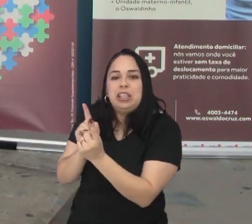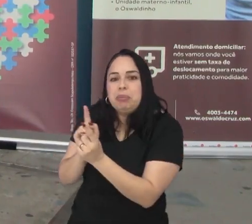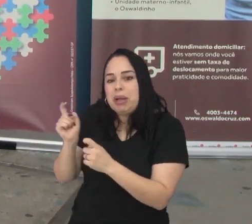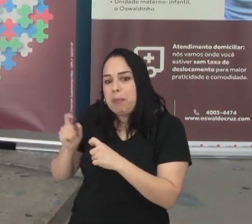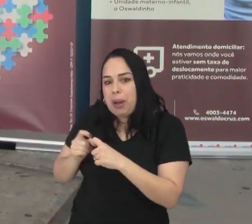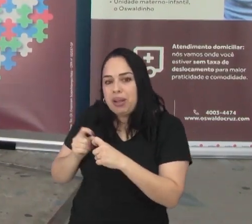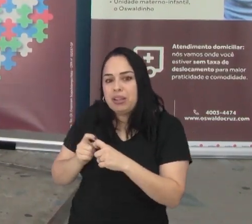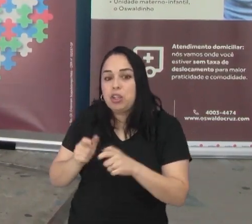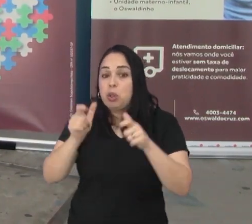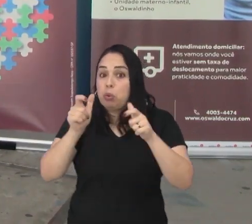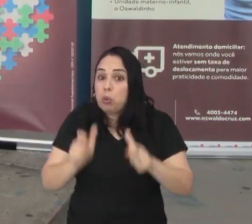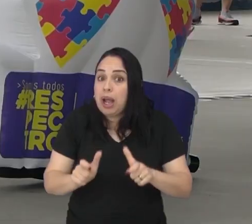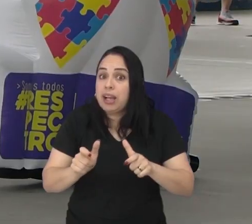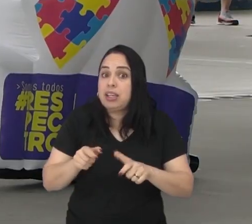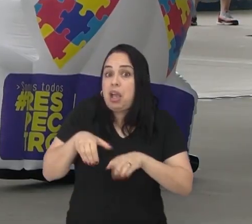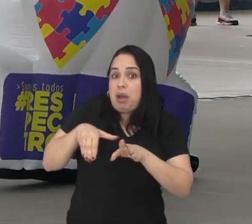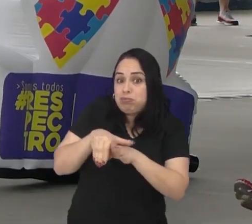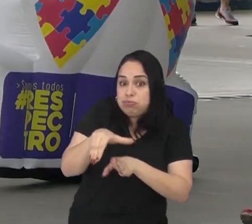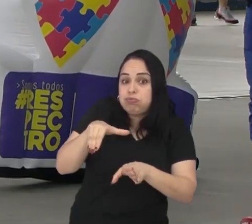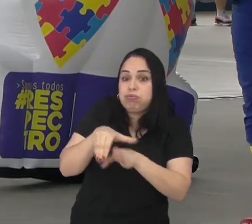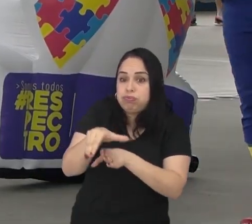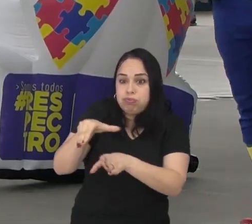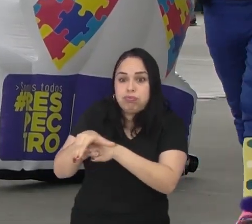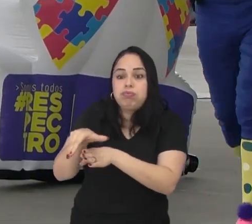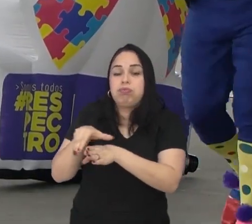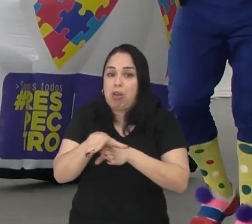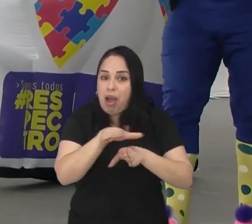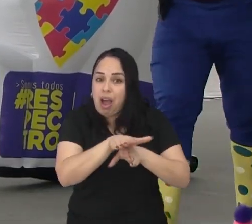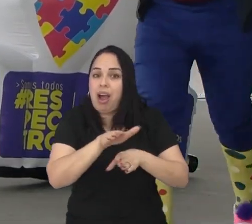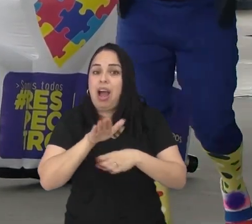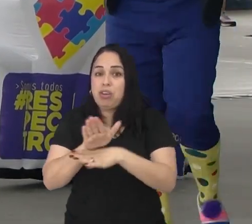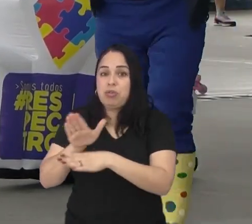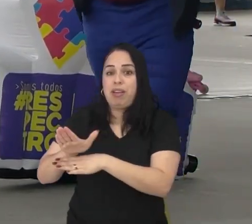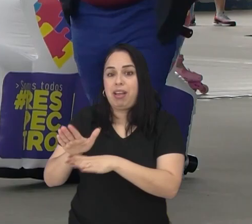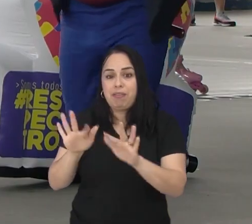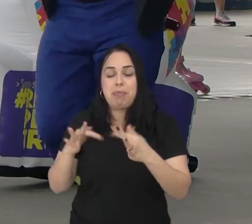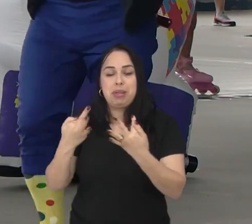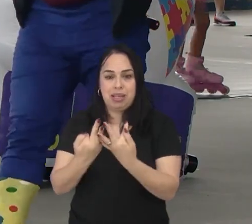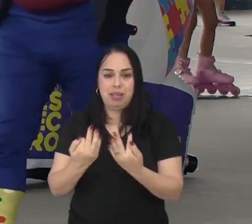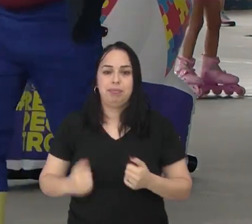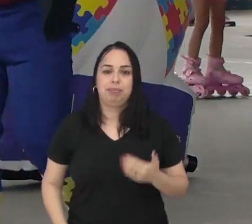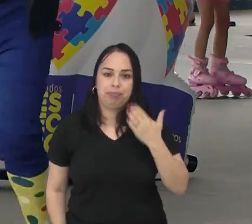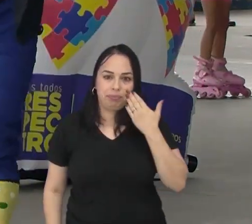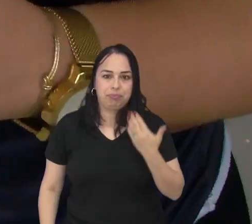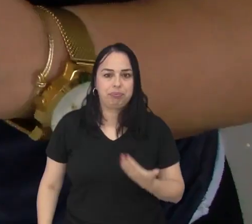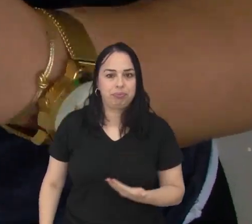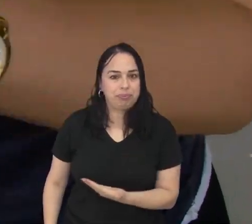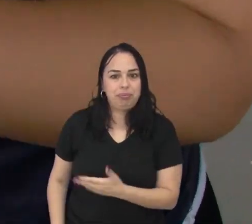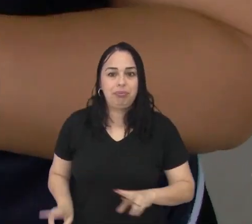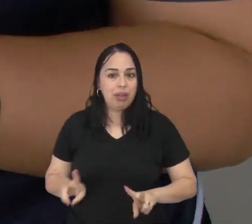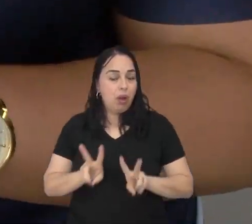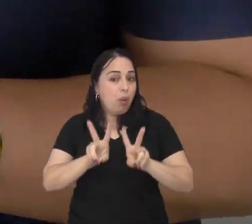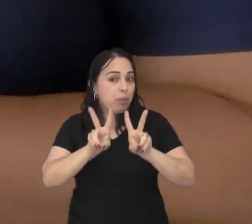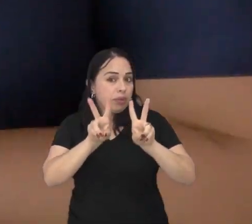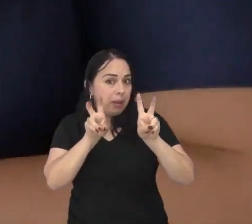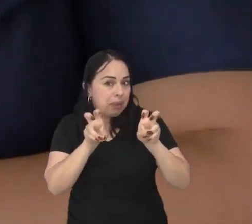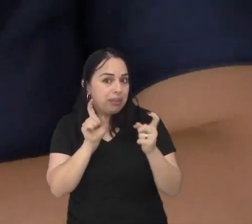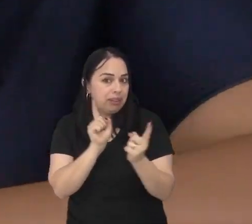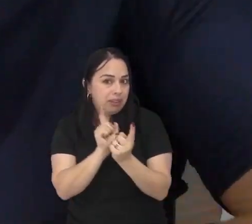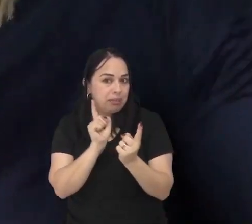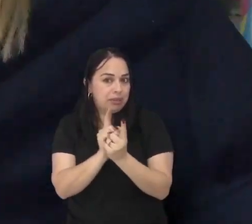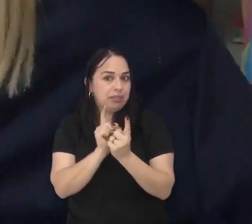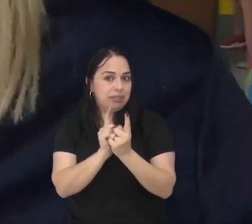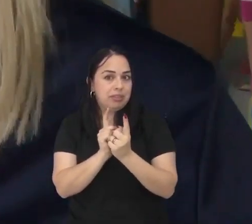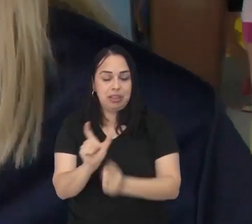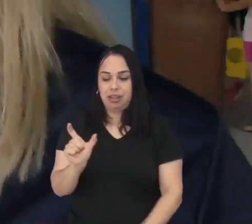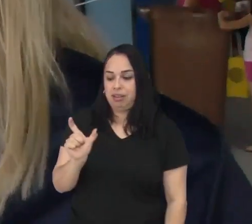pressão, atendimento médico e um ponto de orientações da prefeitura para as famílias de autistas. Um dos assuntos abordados